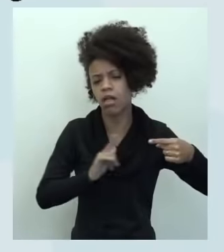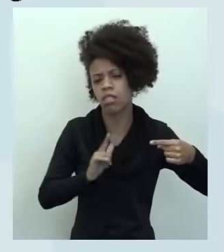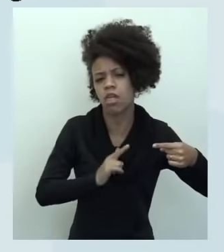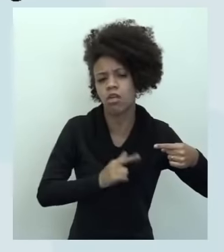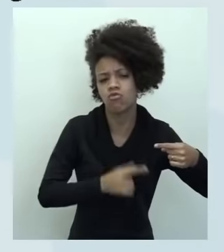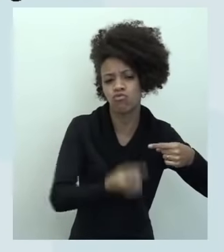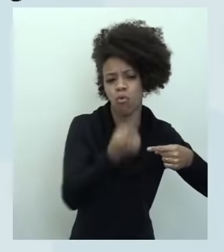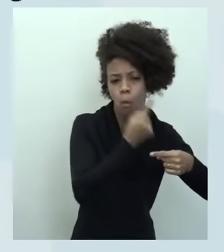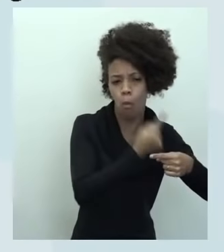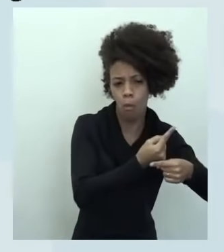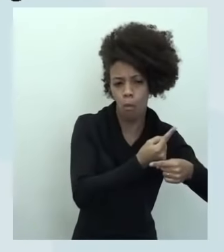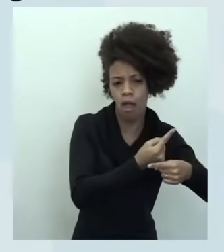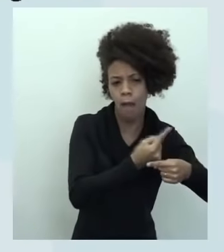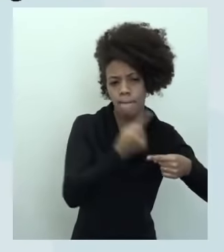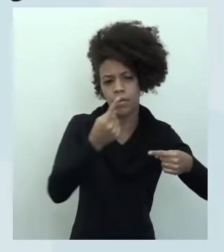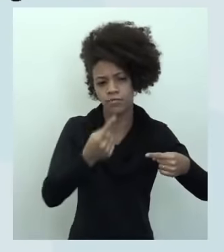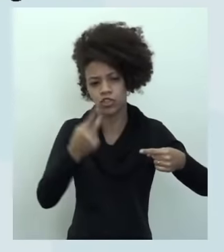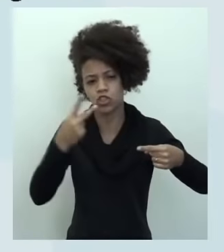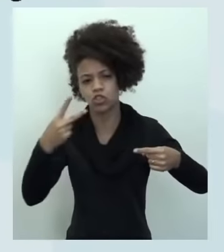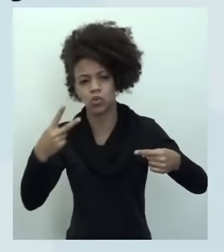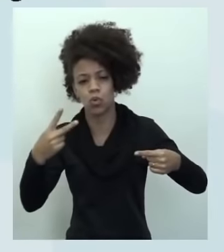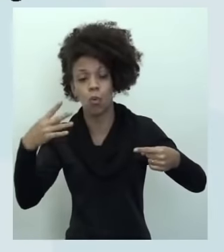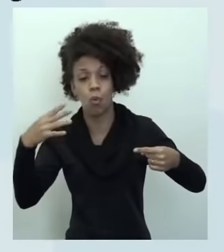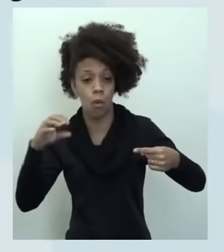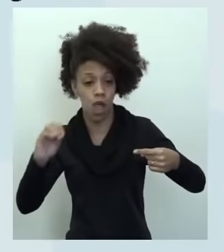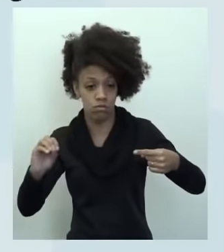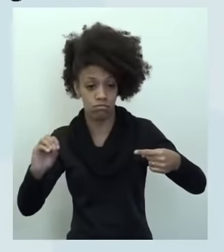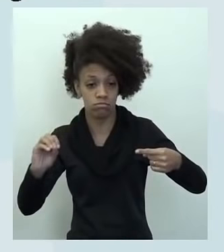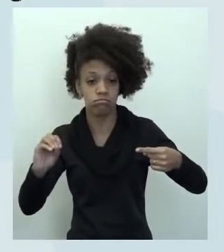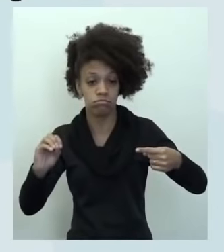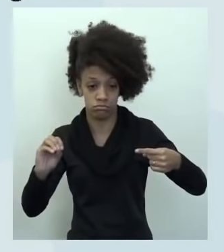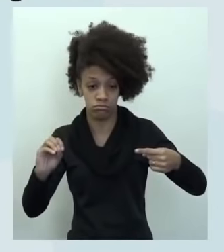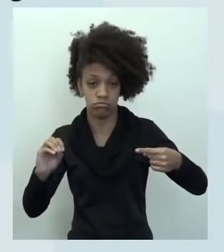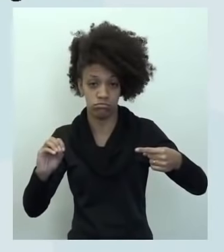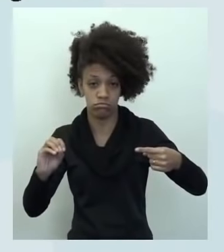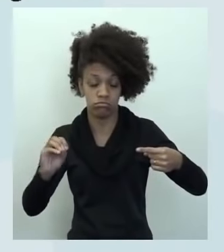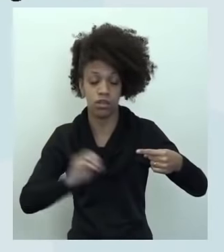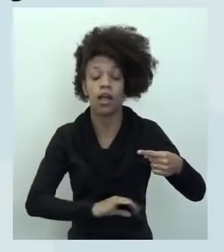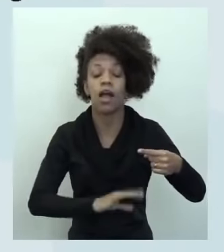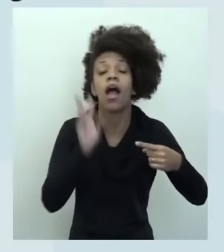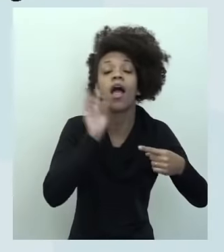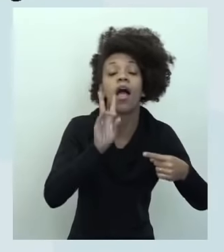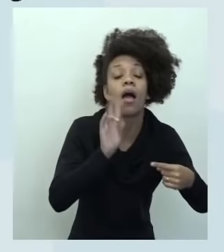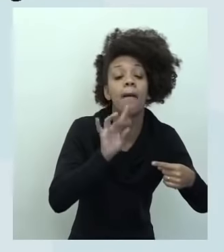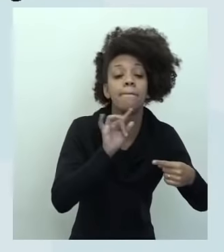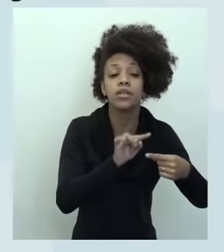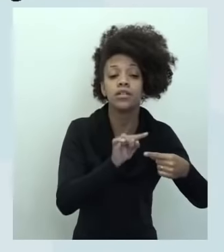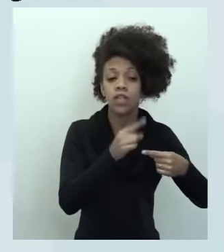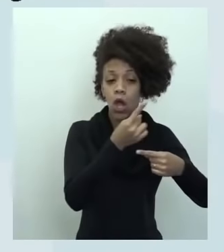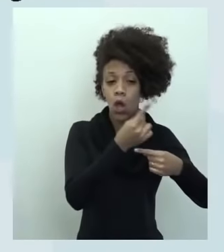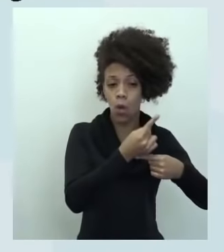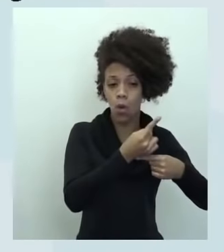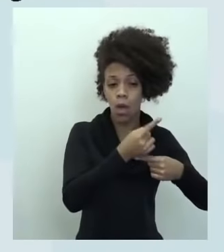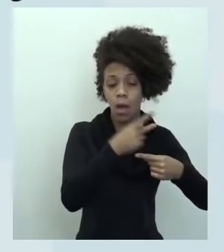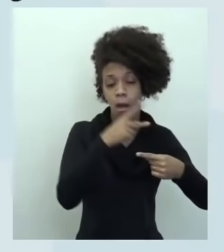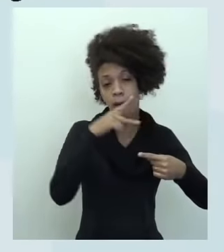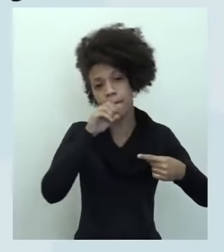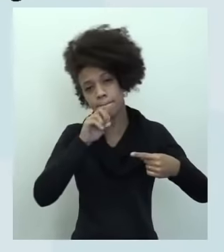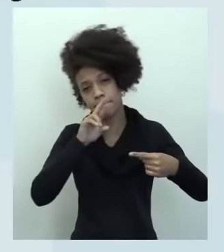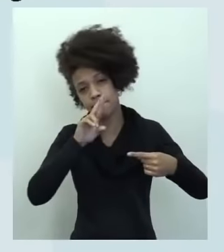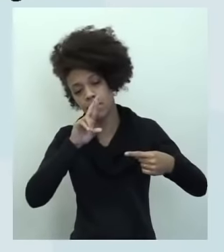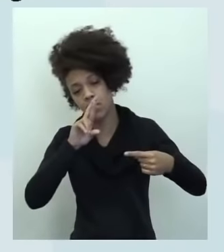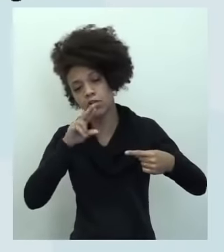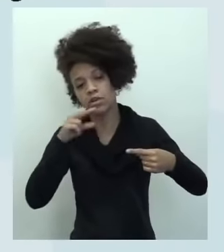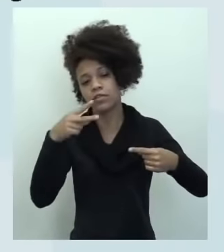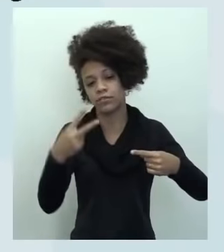1 para 24 milhões, tá ok? Lembrando que esse 1, ele significa 1 centímetro. Então,